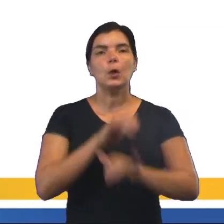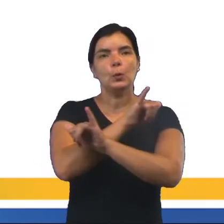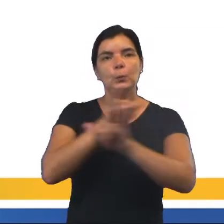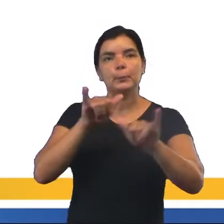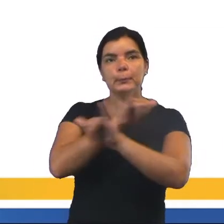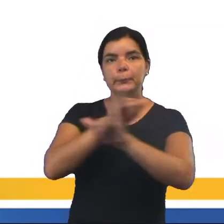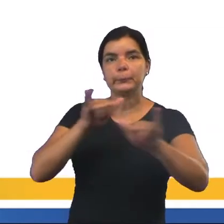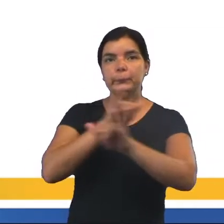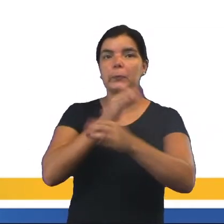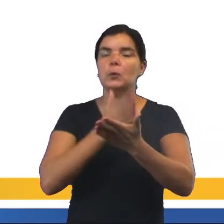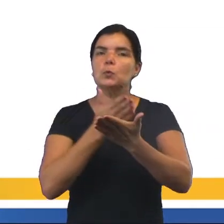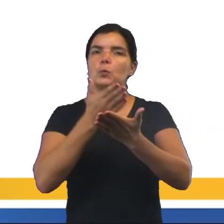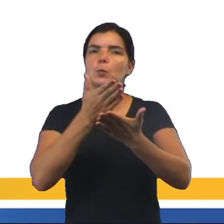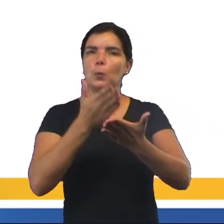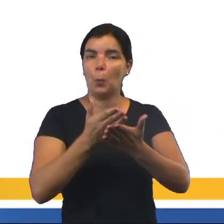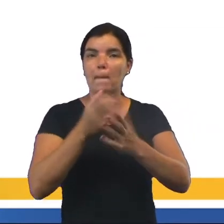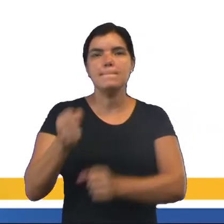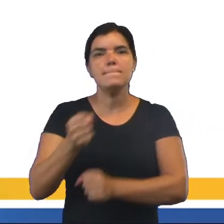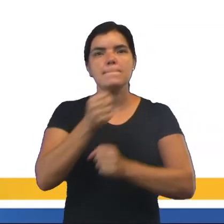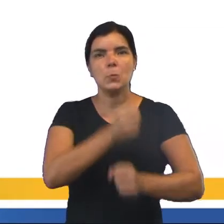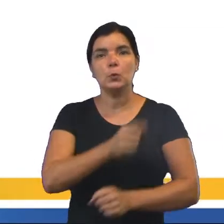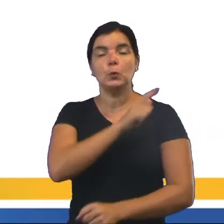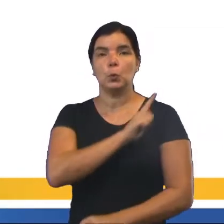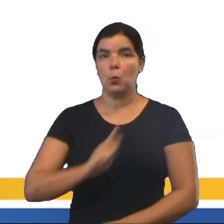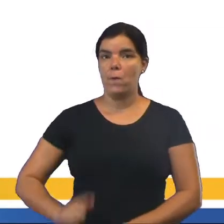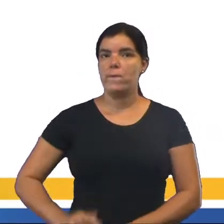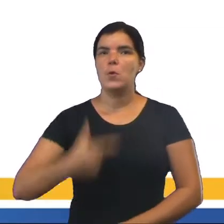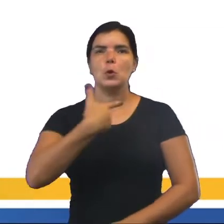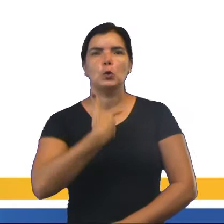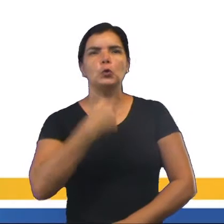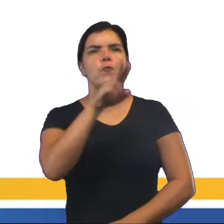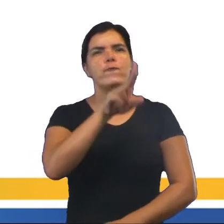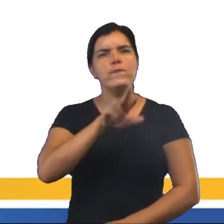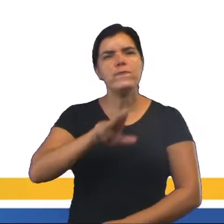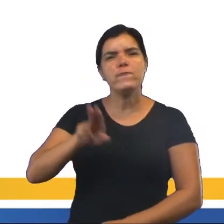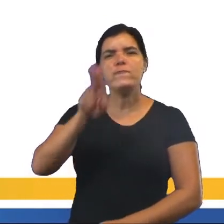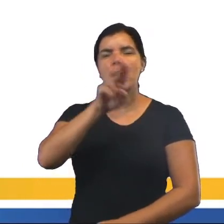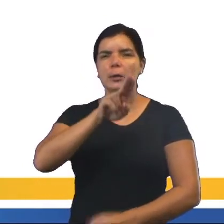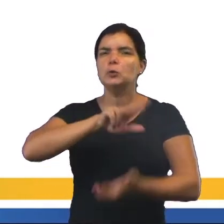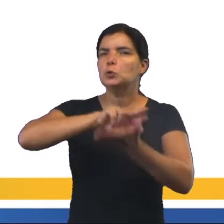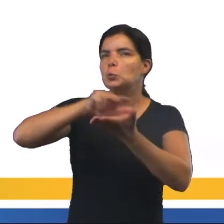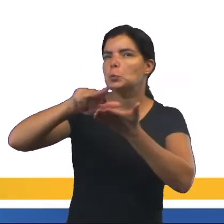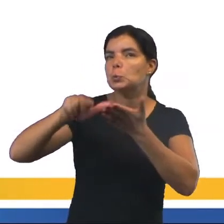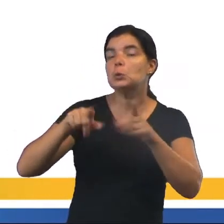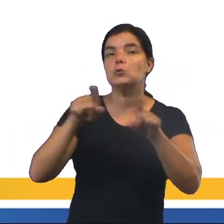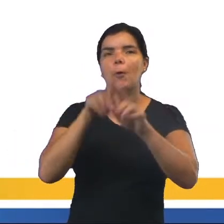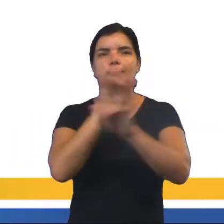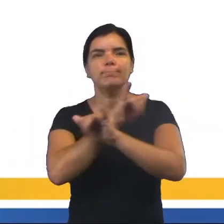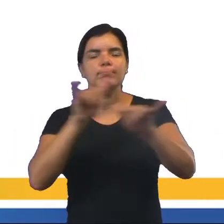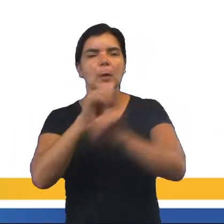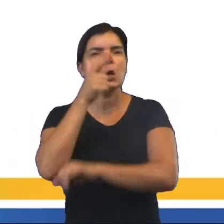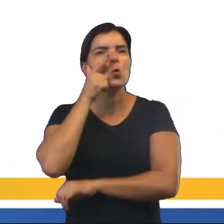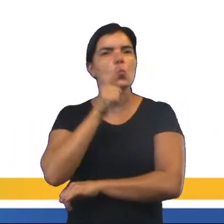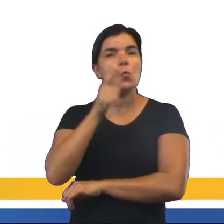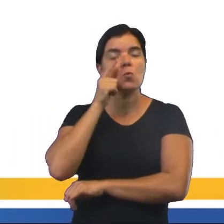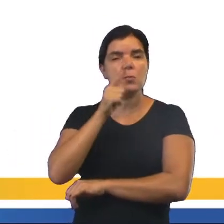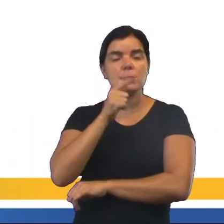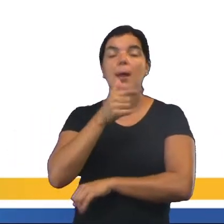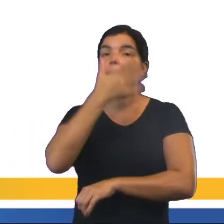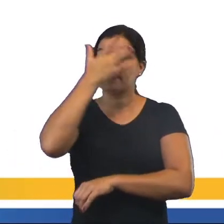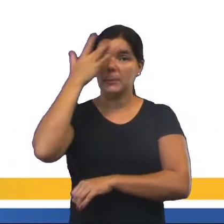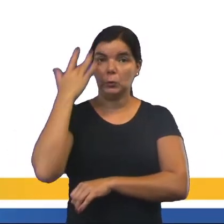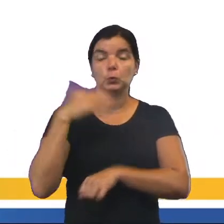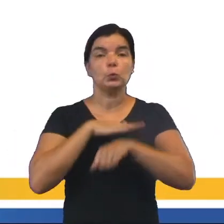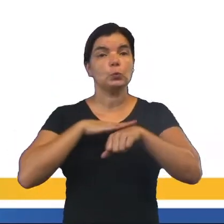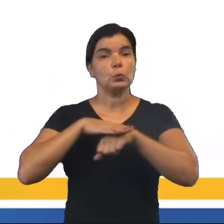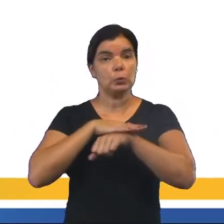Imprensa e propaganda. Desde que se instalou no poder, o governo Vargas utilizou vários recursos de propaganda para conquistar a simpatia